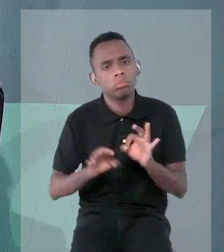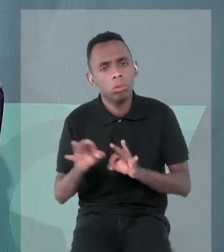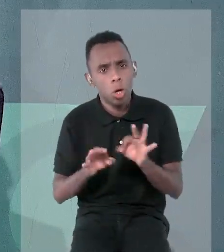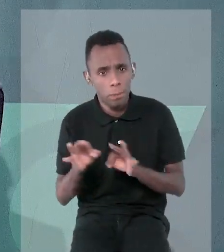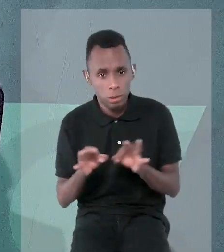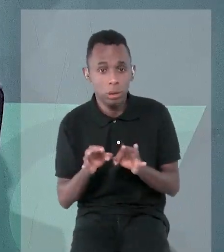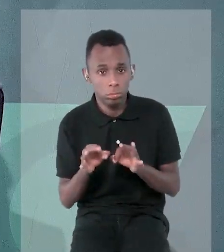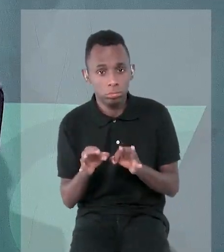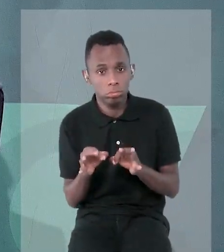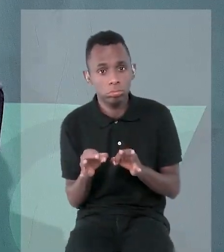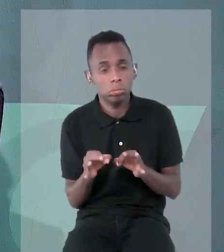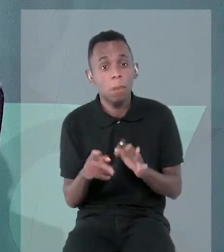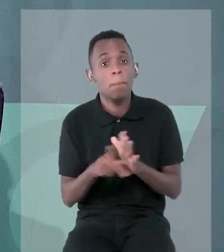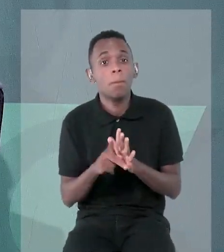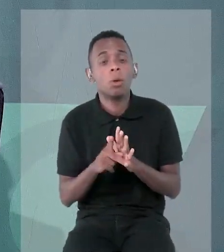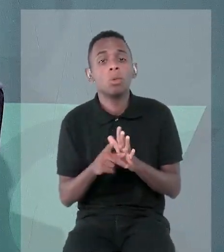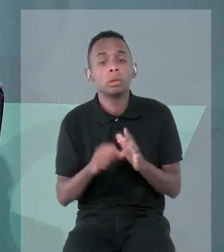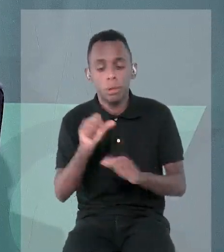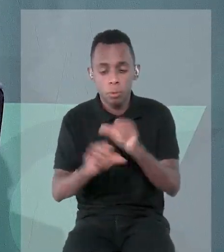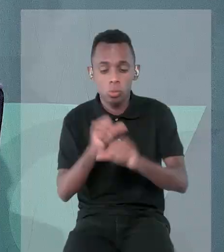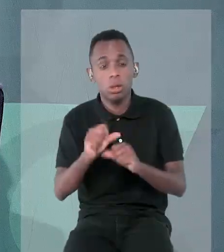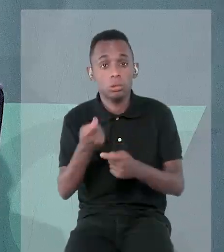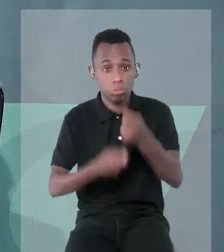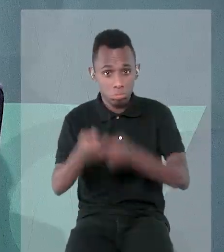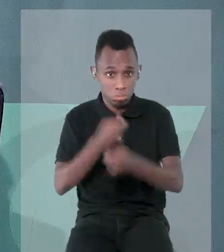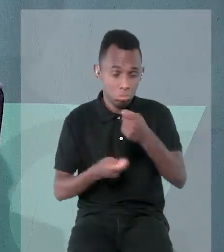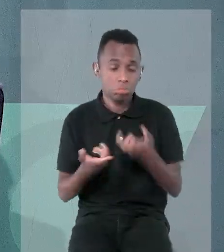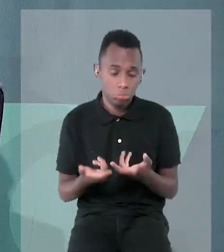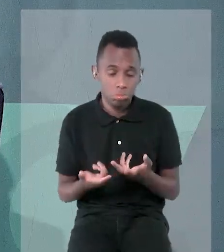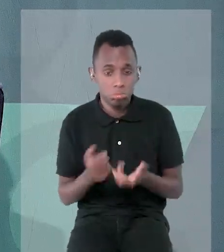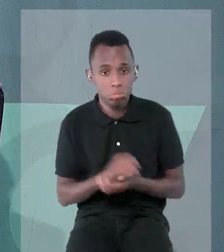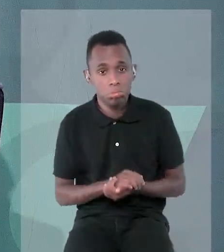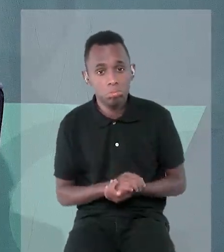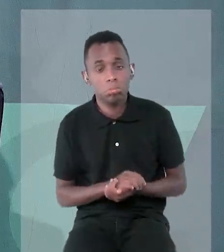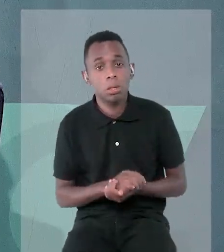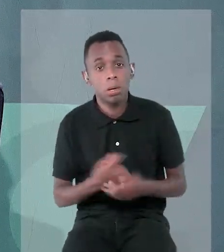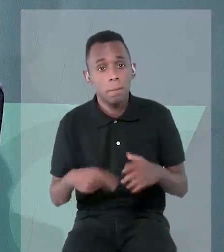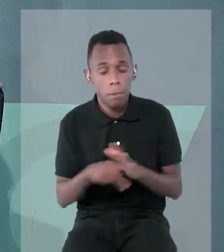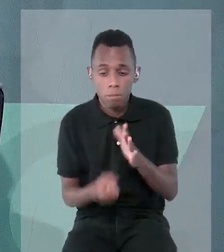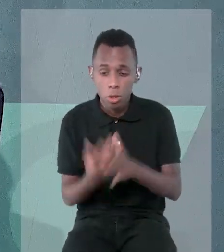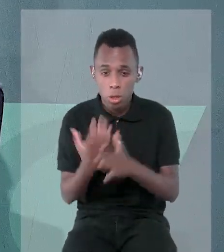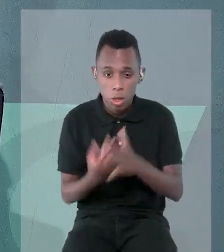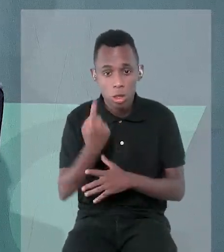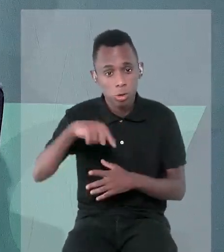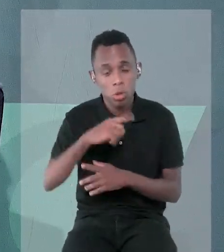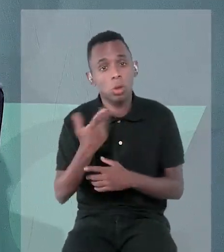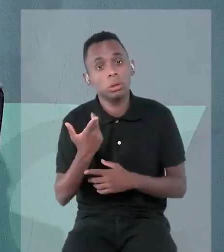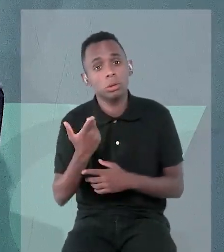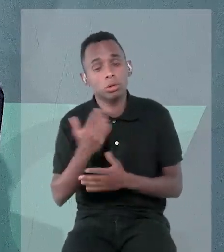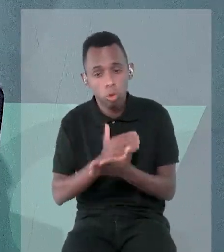preparando um planejamento do que será essa transformação econômica dessa cadeia de produção que nós estamos inventando.